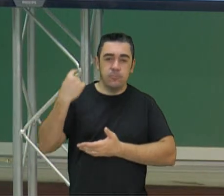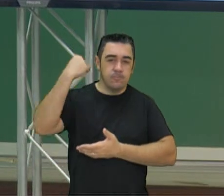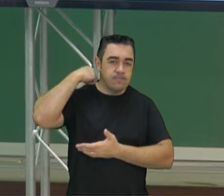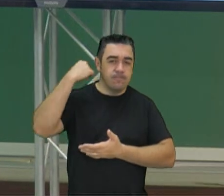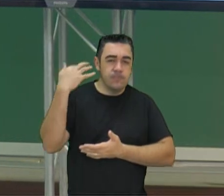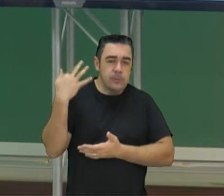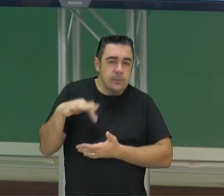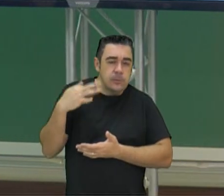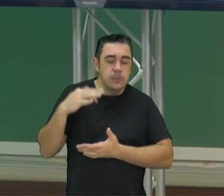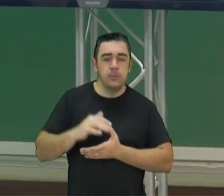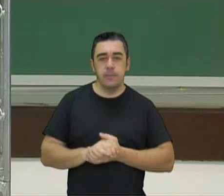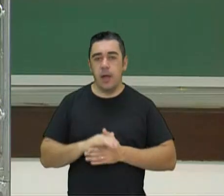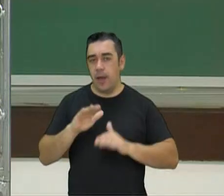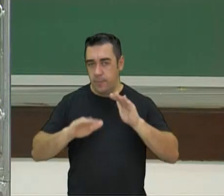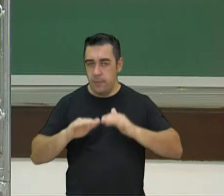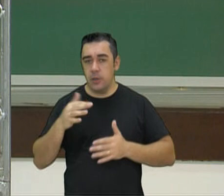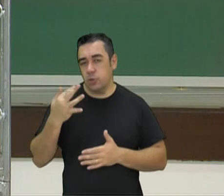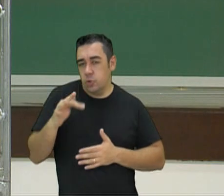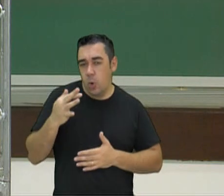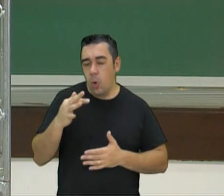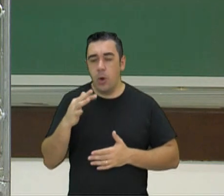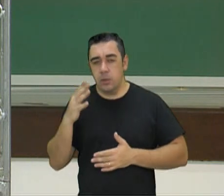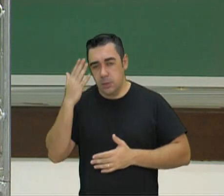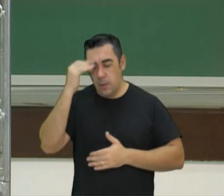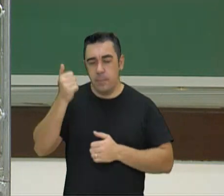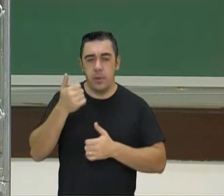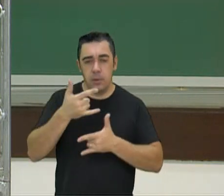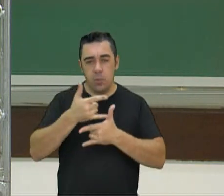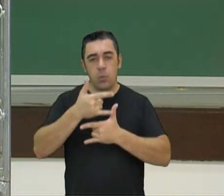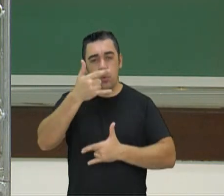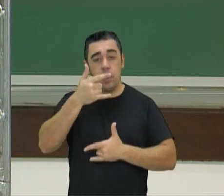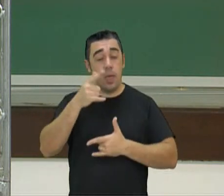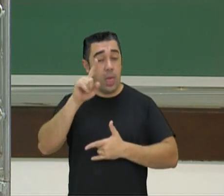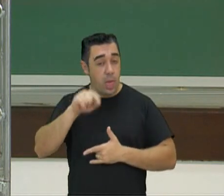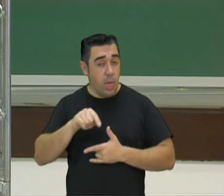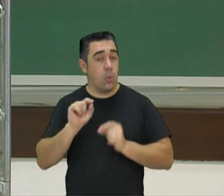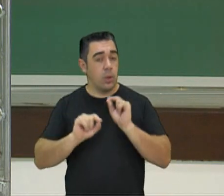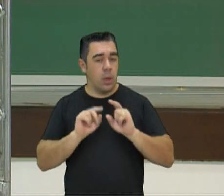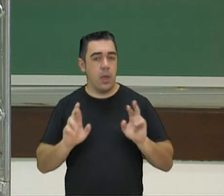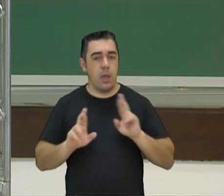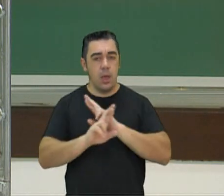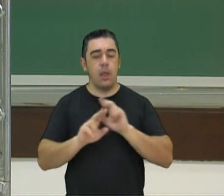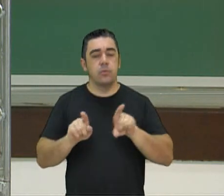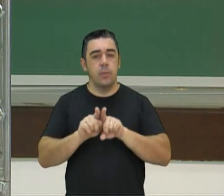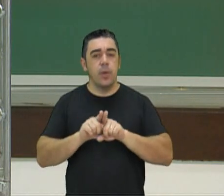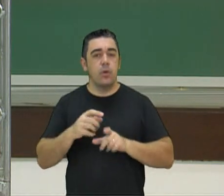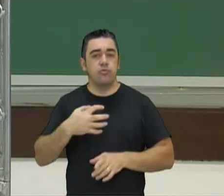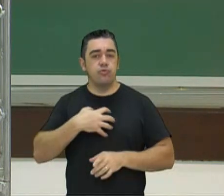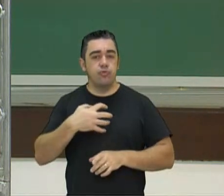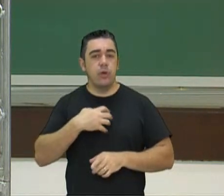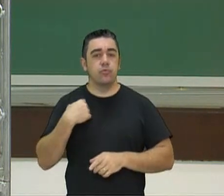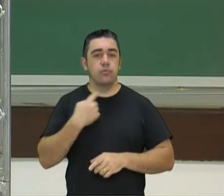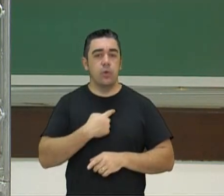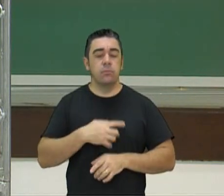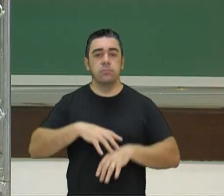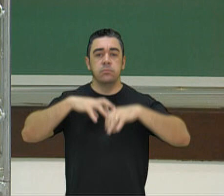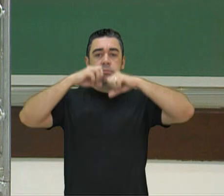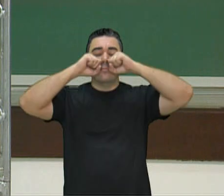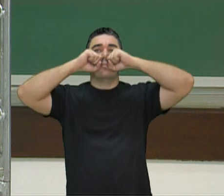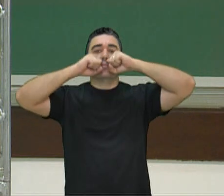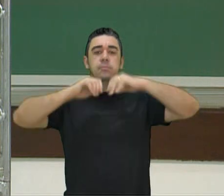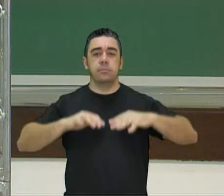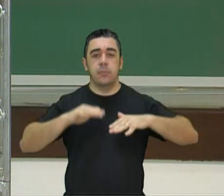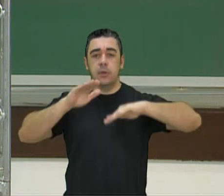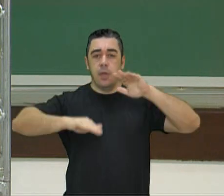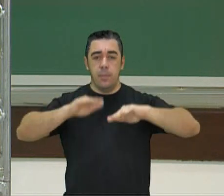também alguns sintomas, dores nas costas, dependendo da gravidade, também pode estar relacionado com a maneira que respiramos. Dependendo se essa